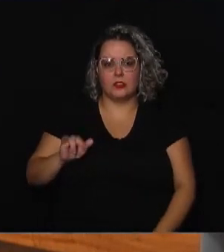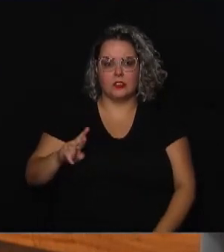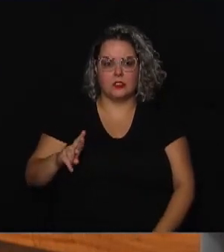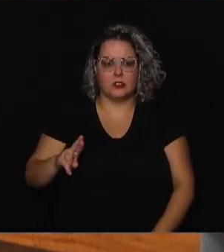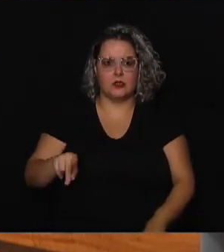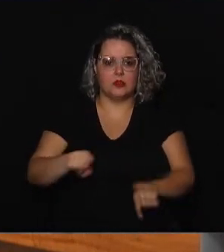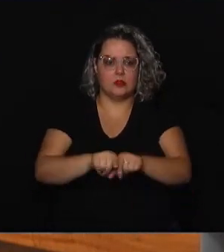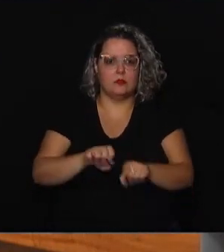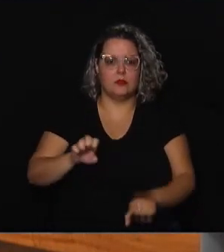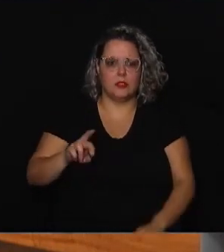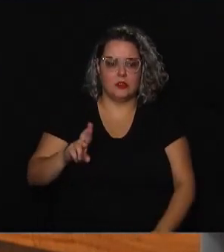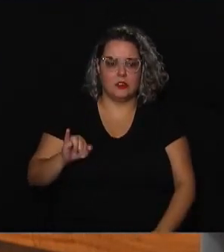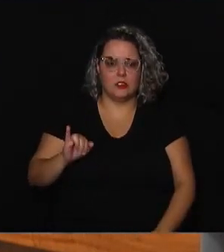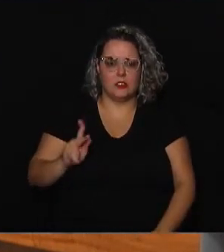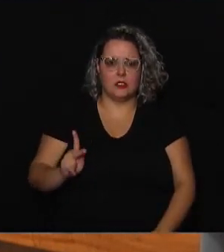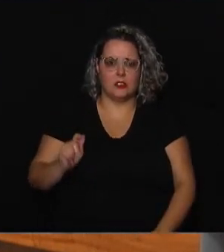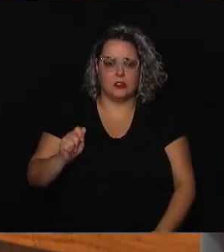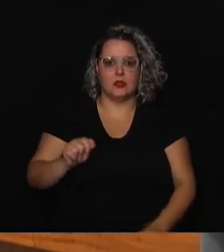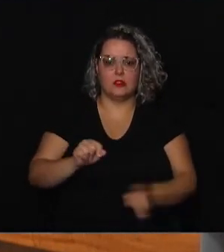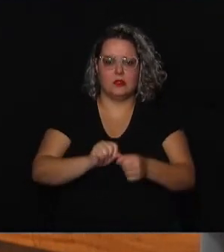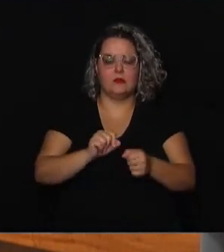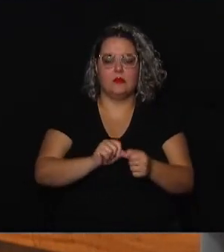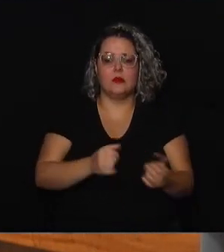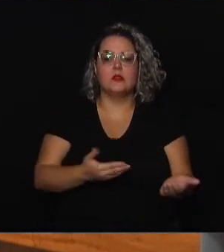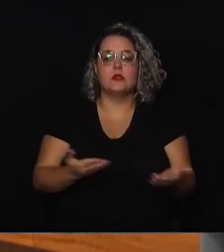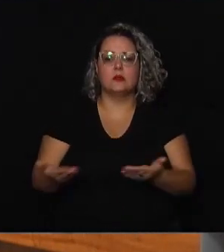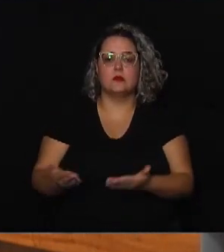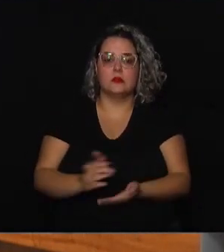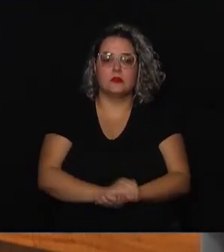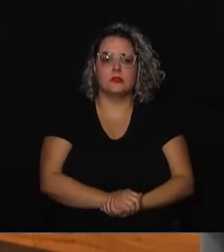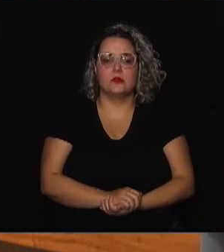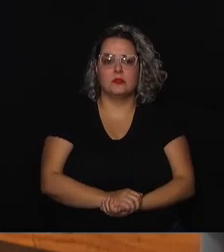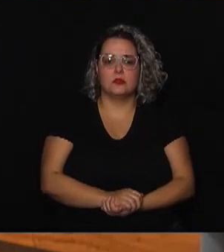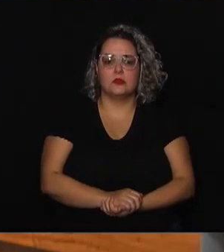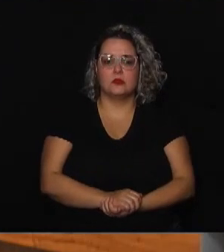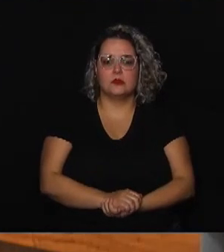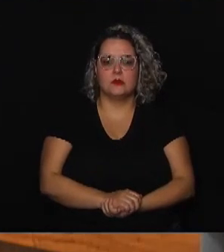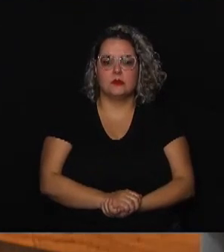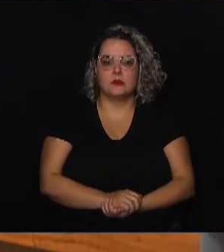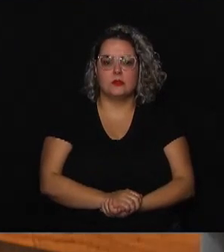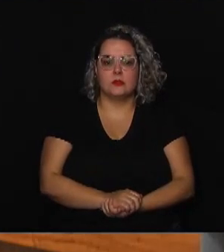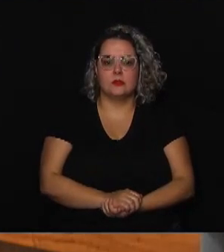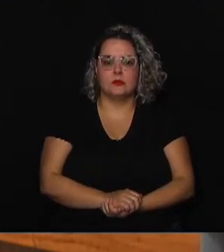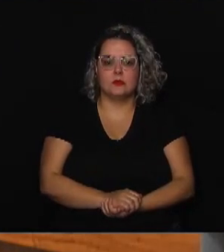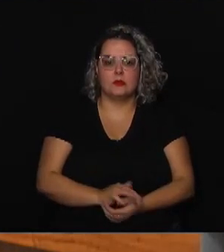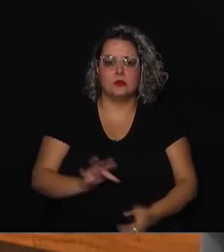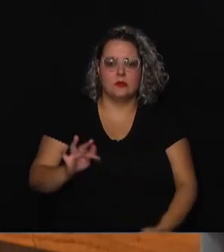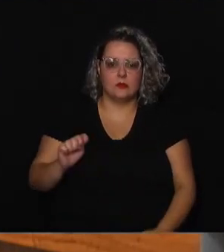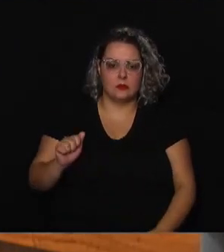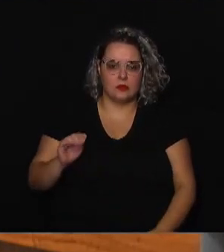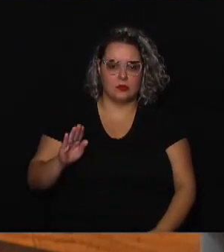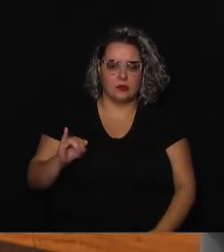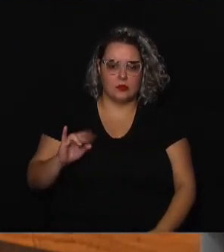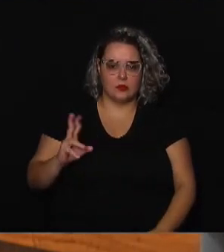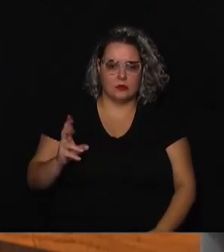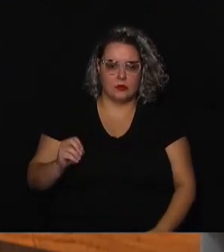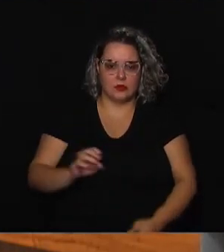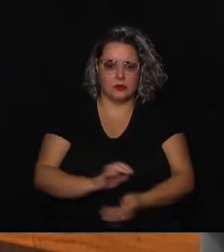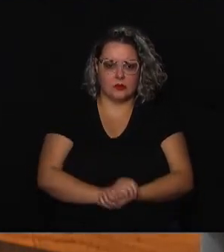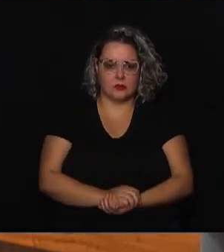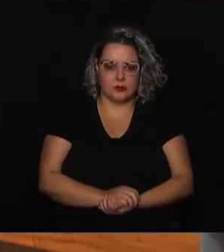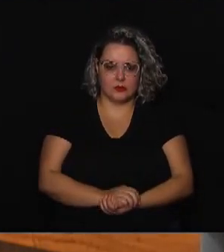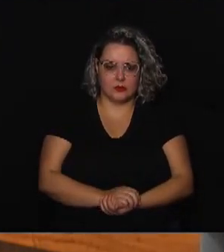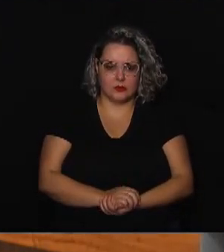Érica Guimarães, que fará uma apresentação aqui do relatório. O Fabinho, que também daqui a pouco vai subir aqui